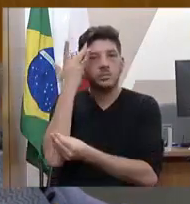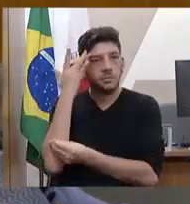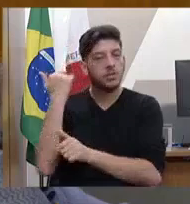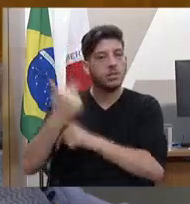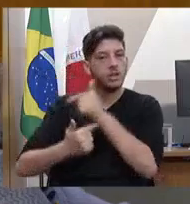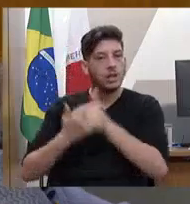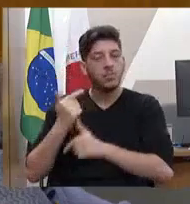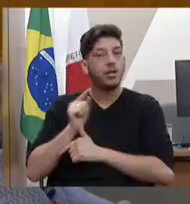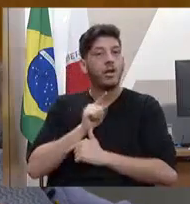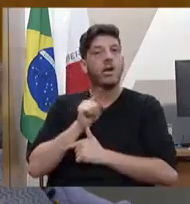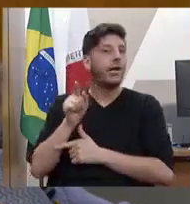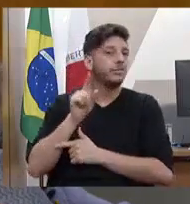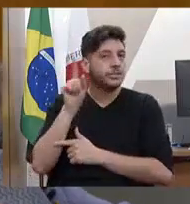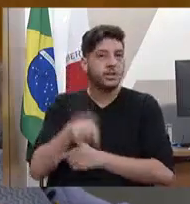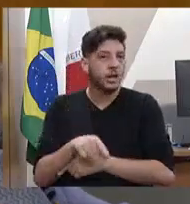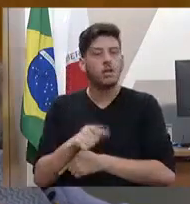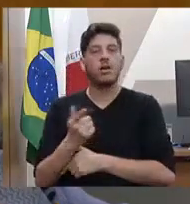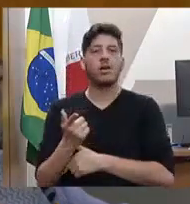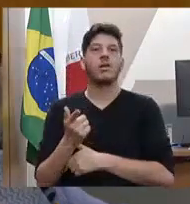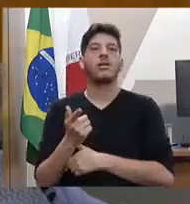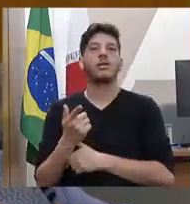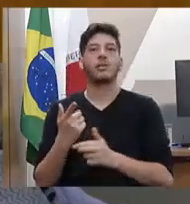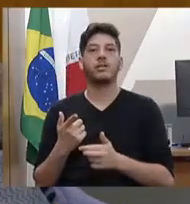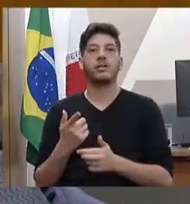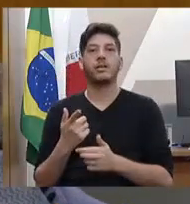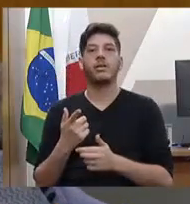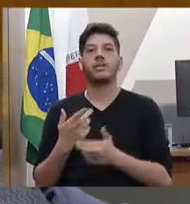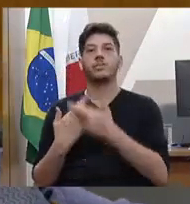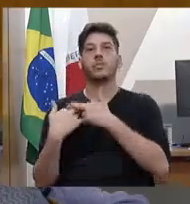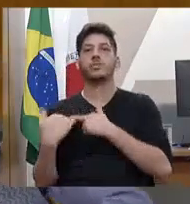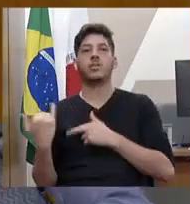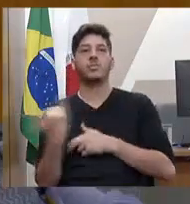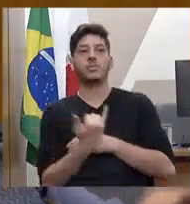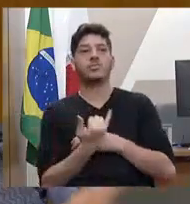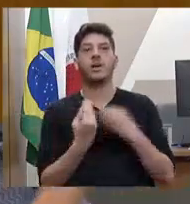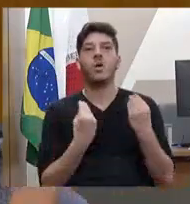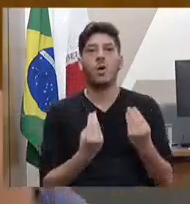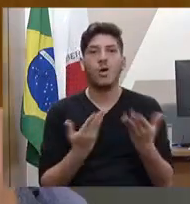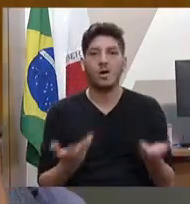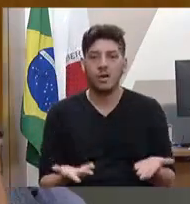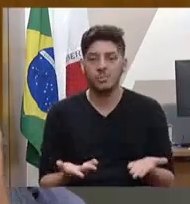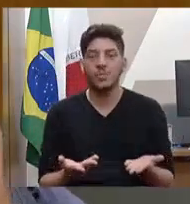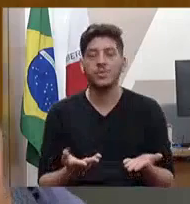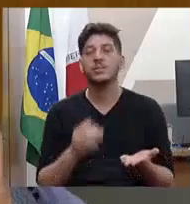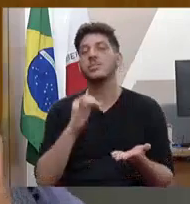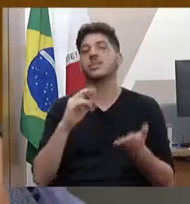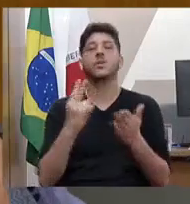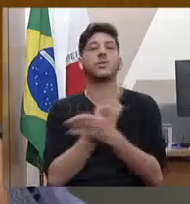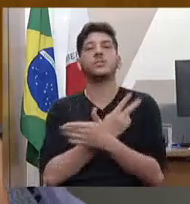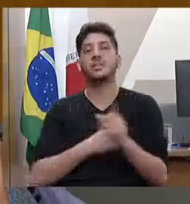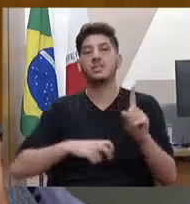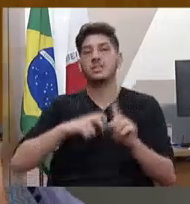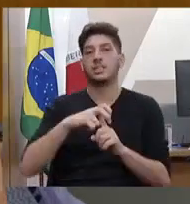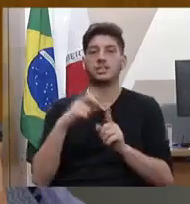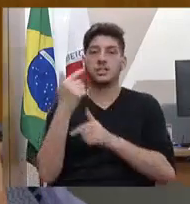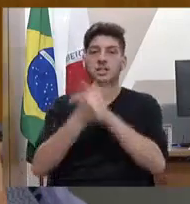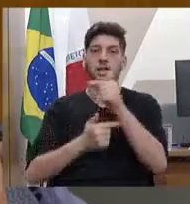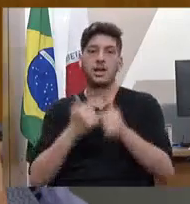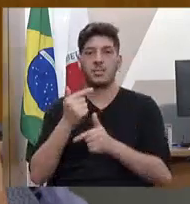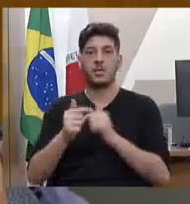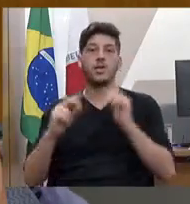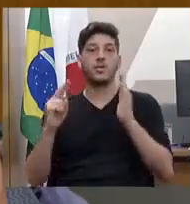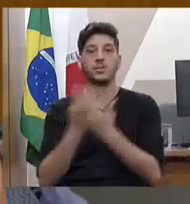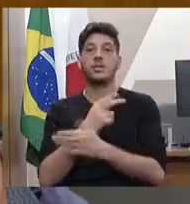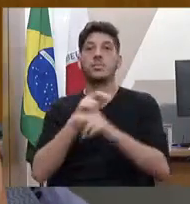eles são quem vai notificar isso quando a gente tem um acidente de trabalho provocado